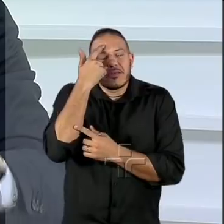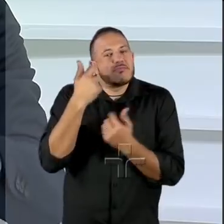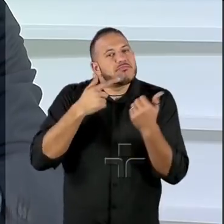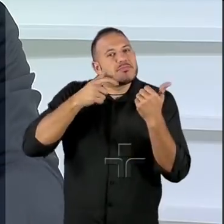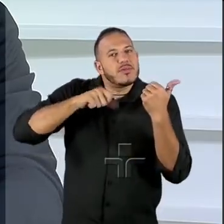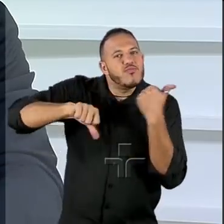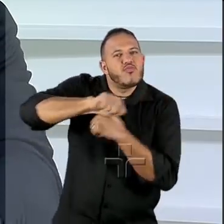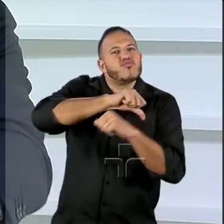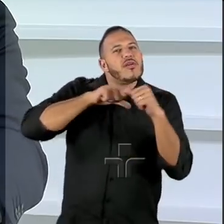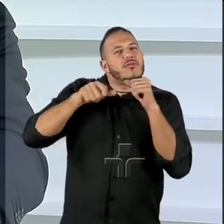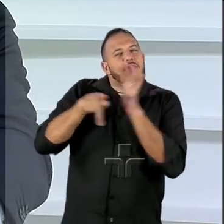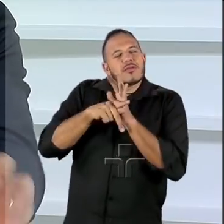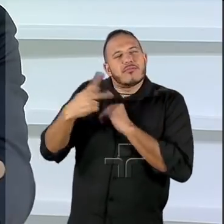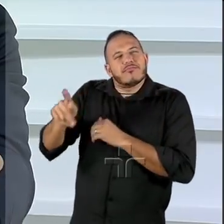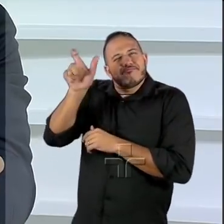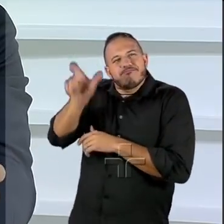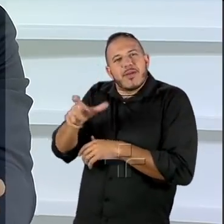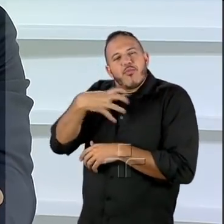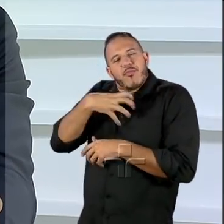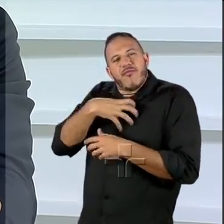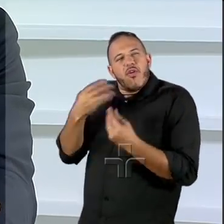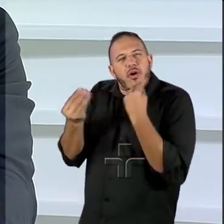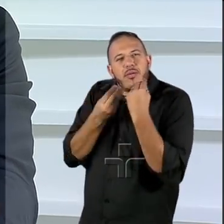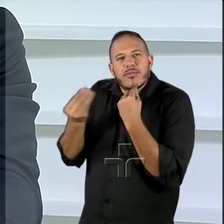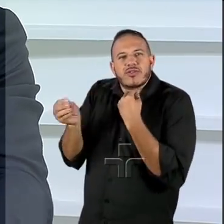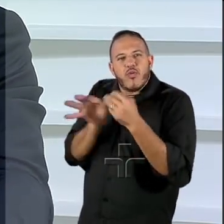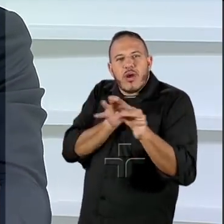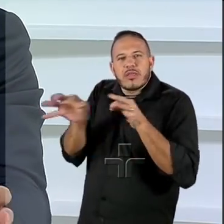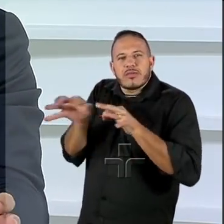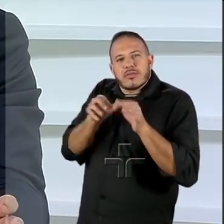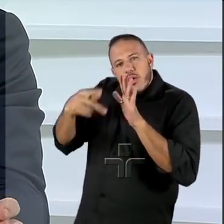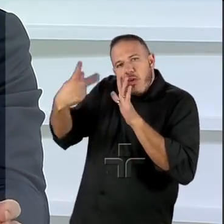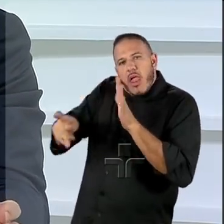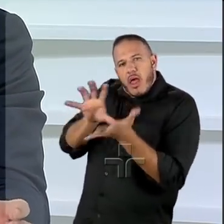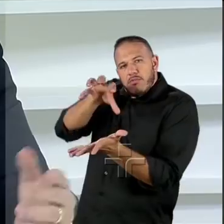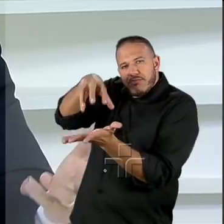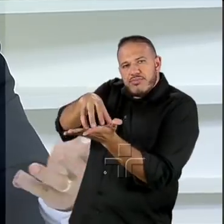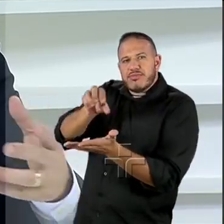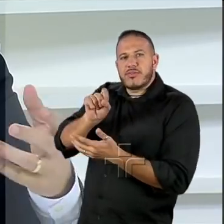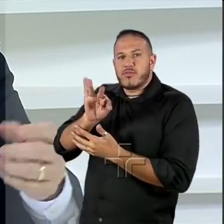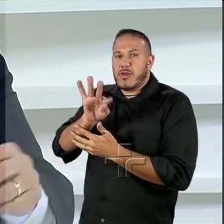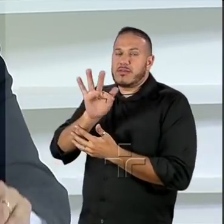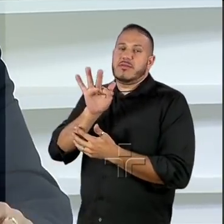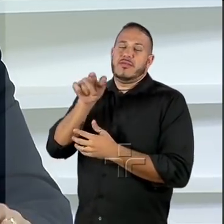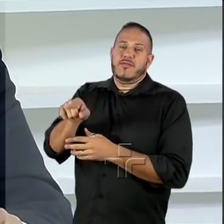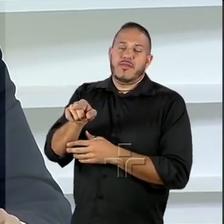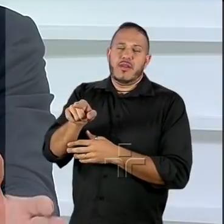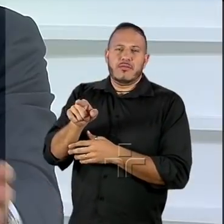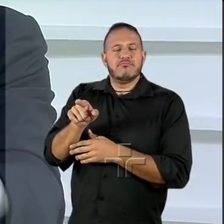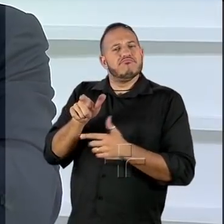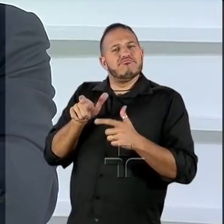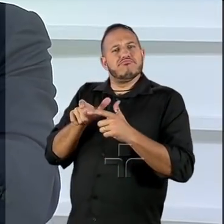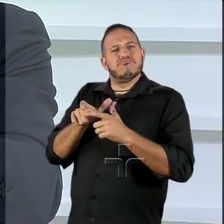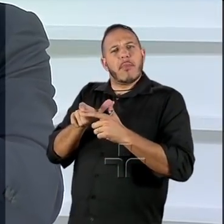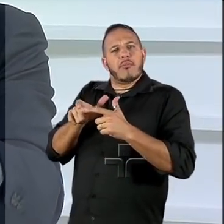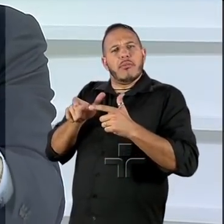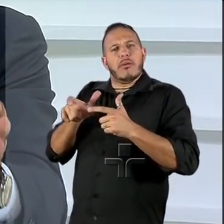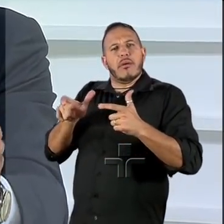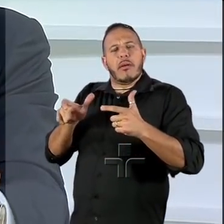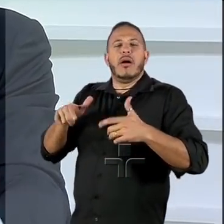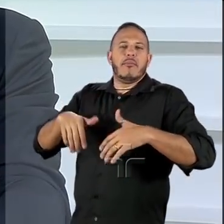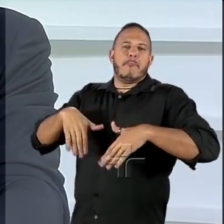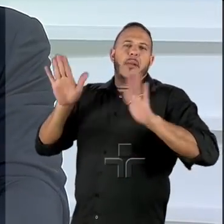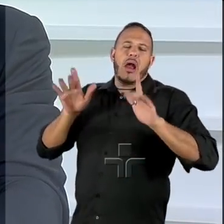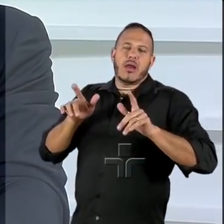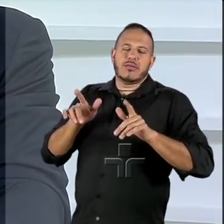mudança da própria forma de organização do tribunal. Como ampliar a suas turmas, falou, exatamente, né? Ampliar suas turmas,